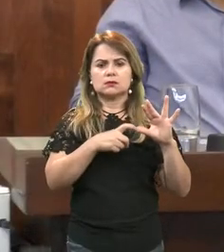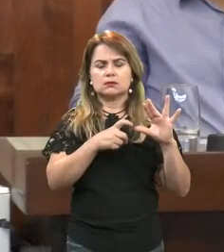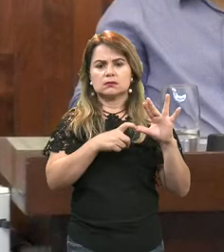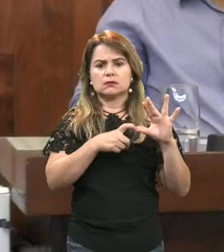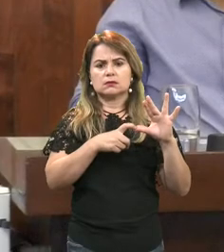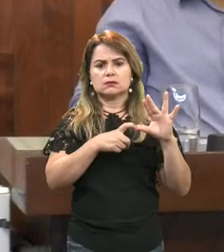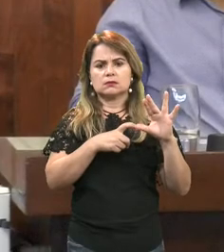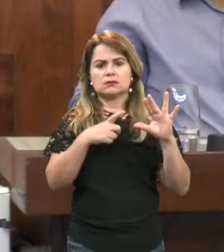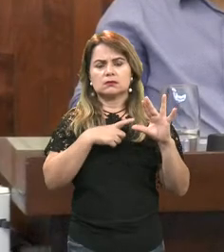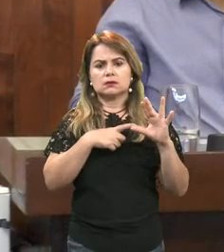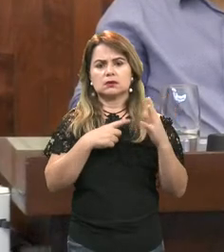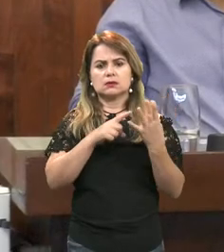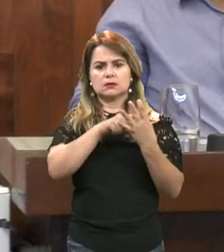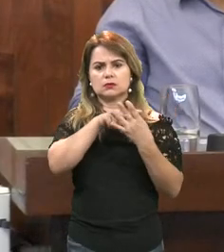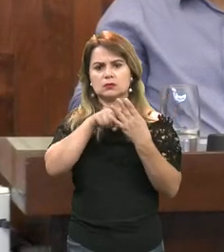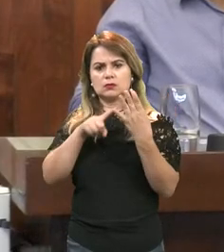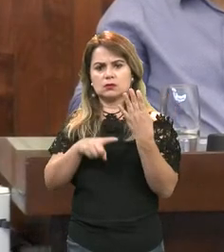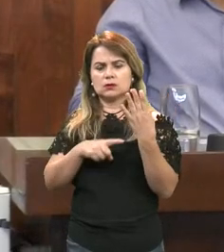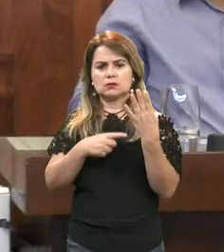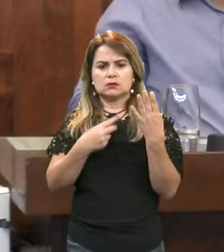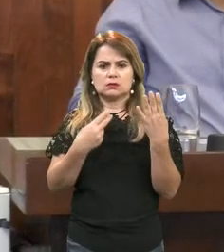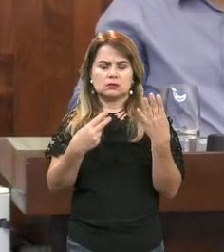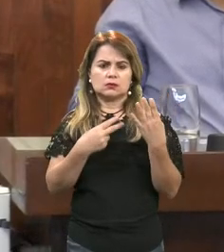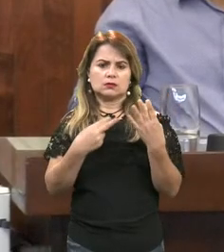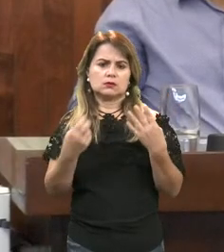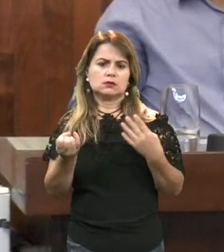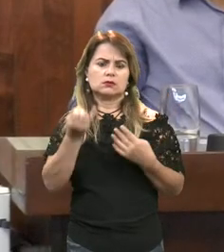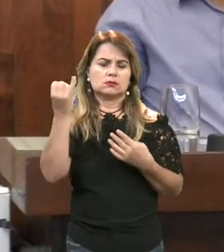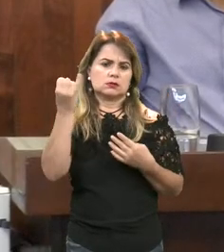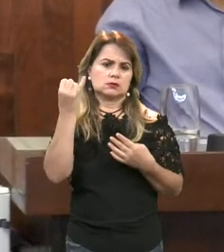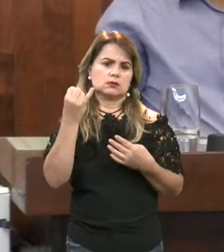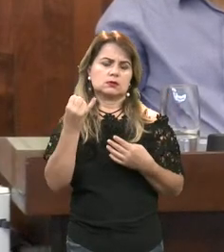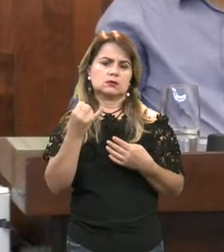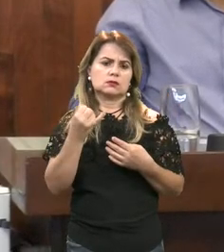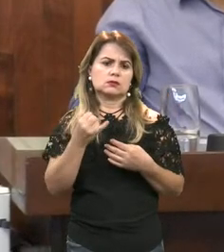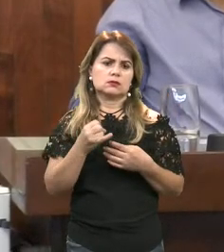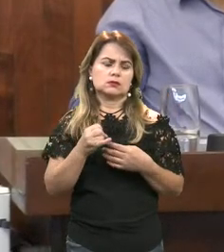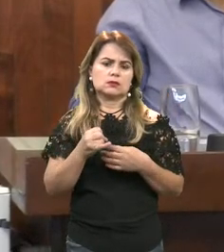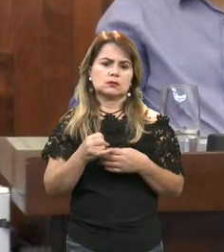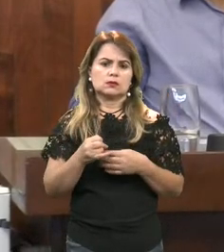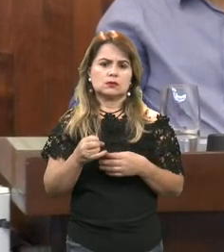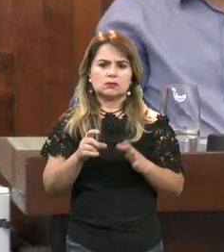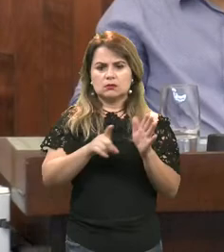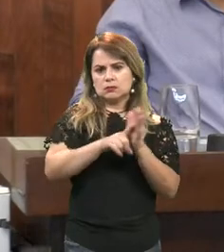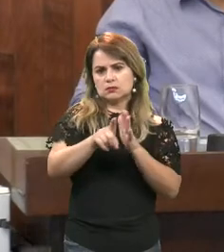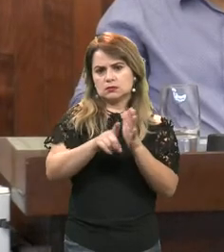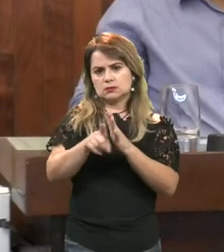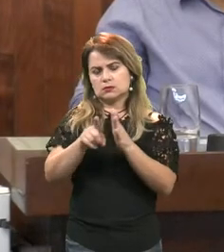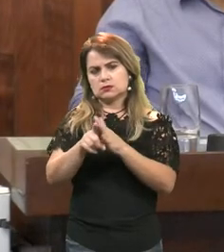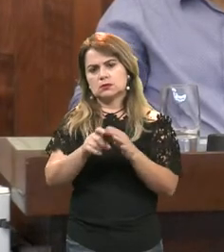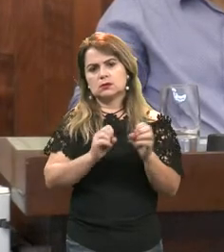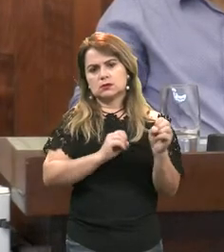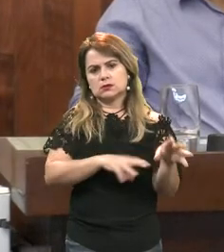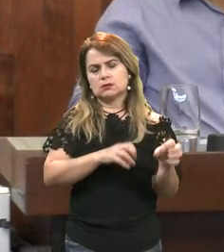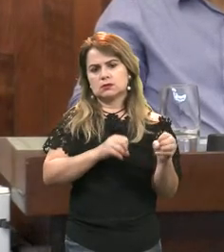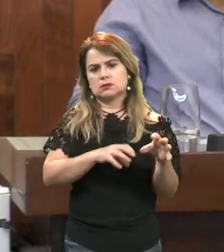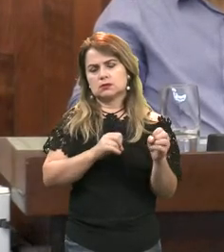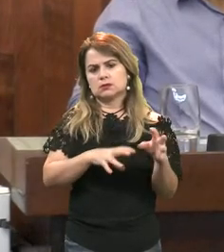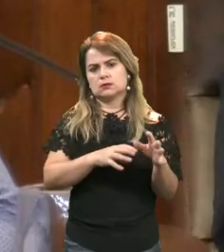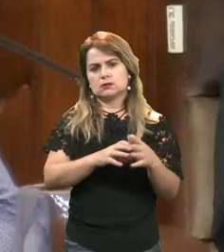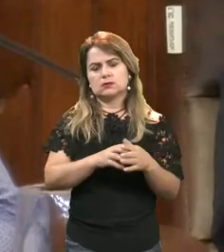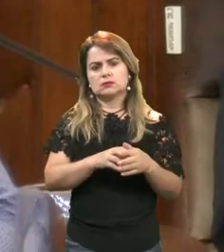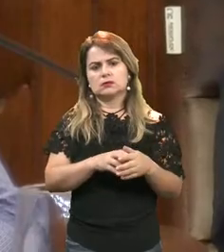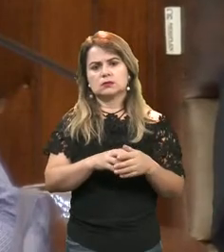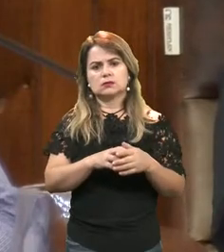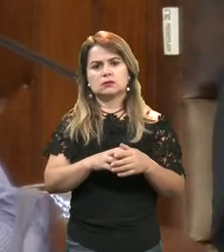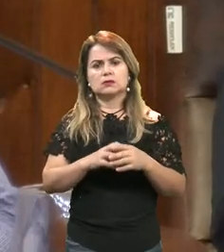quatro pilares, o cultivo, assistência, educação e pesquisa, ser referência nessa